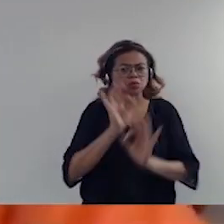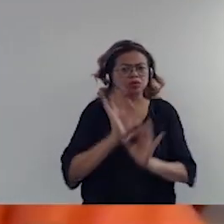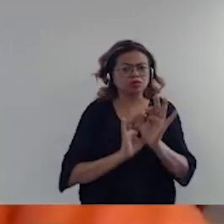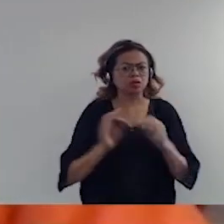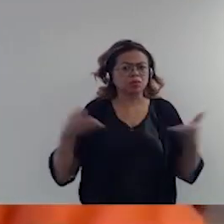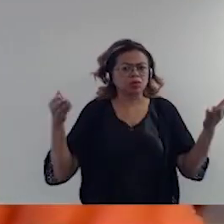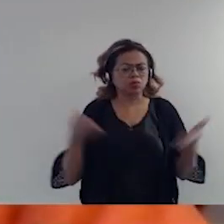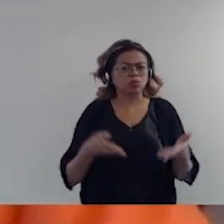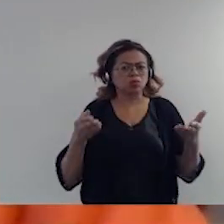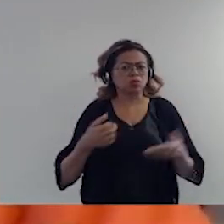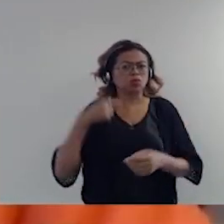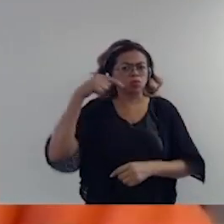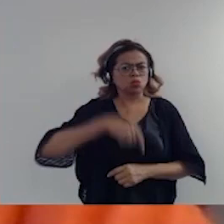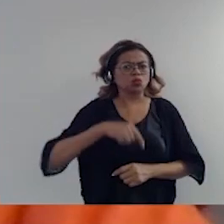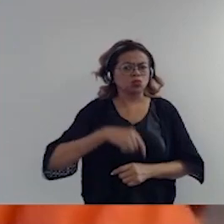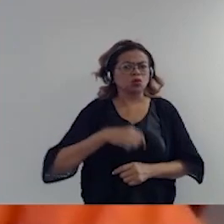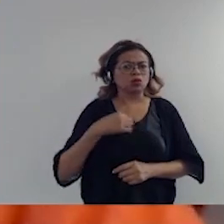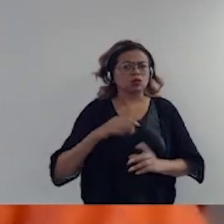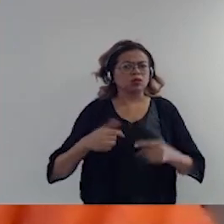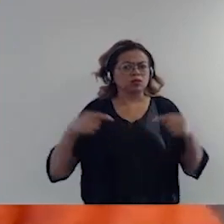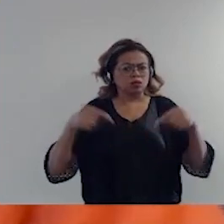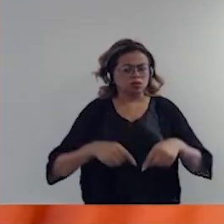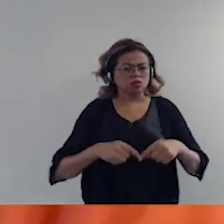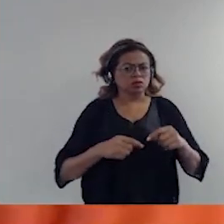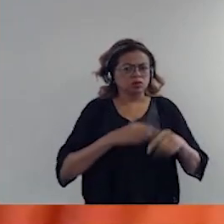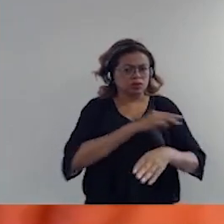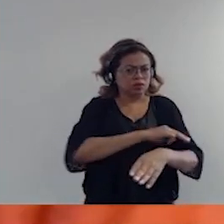evento nessa construção democrática.